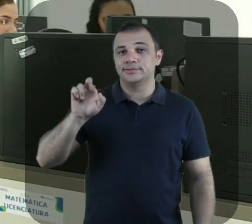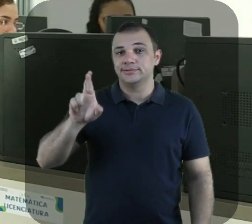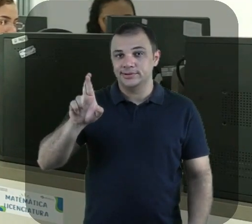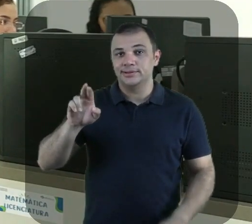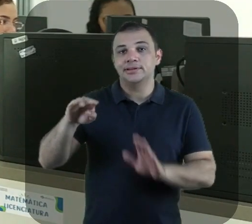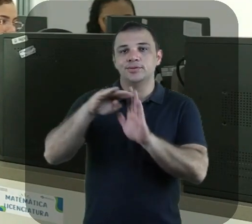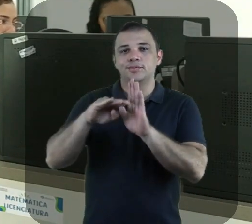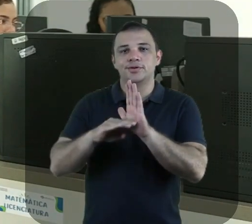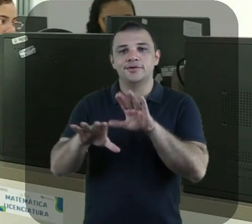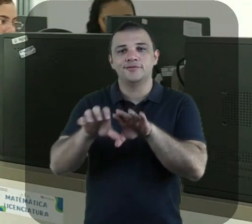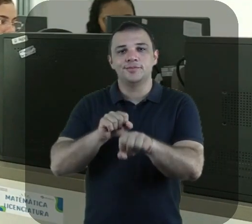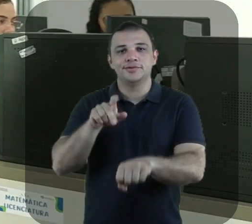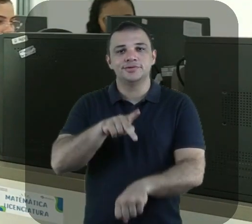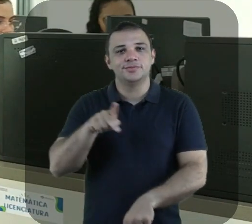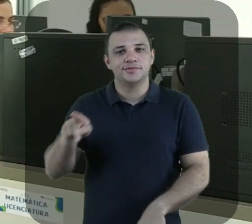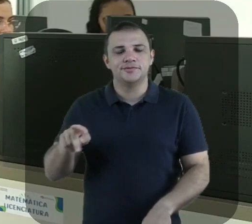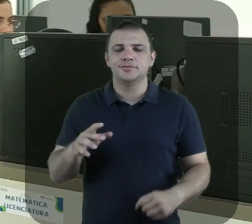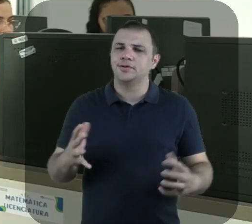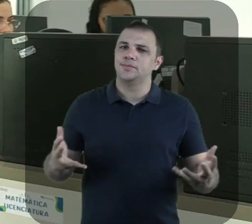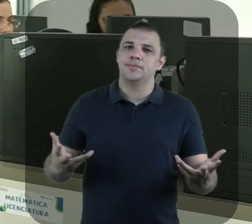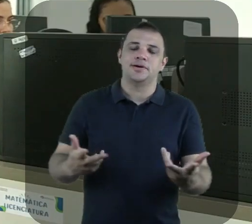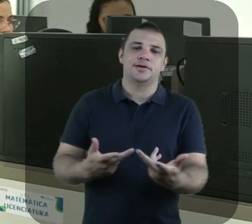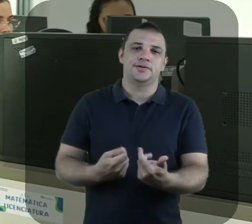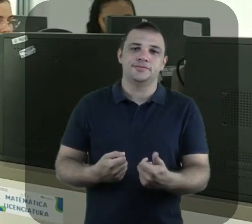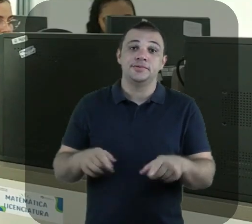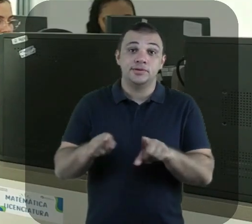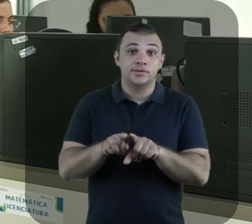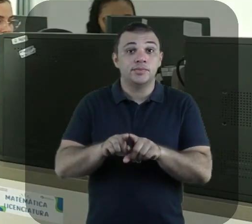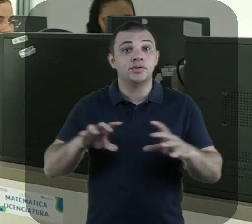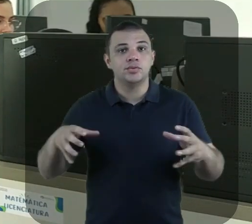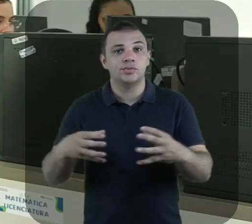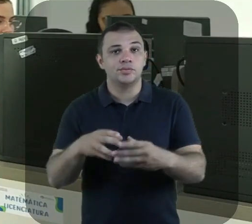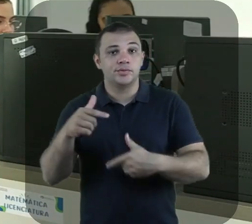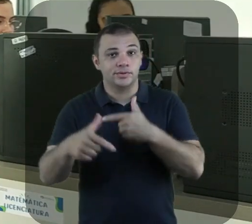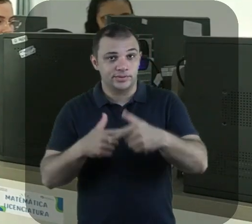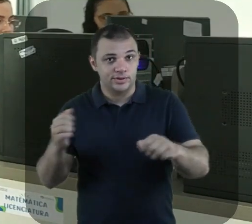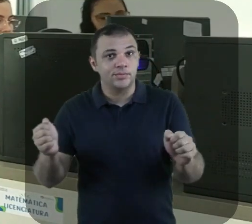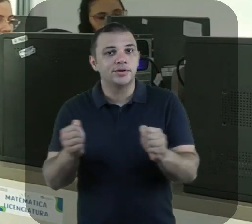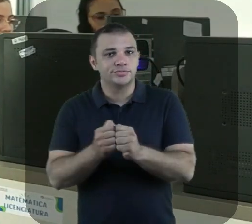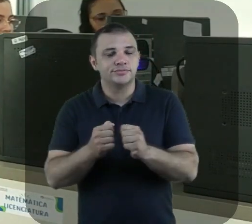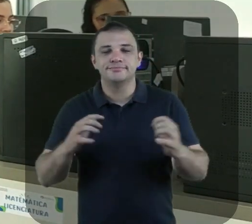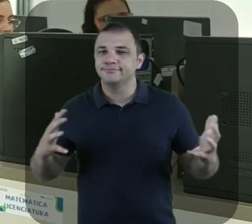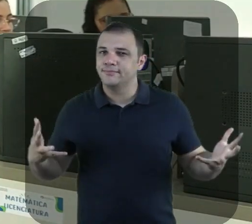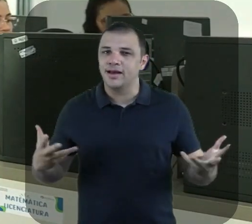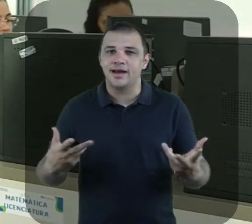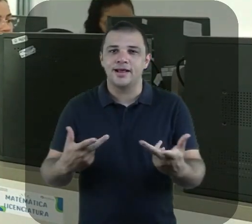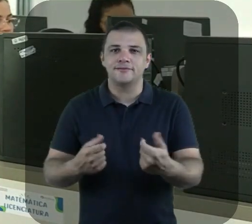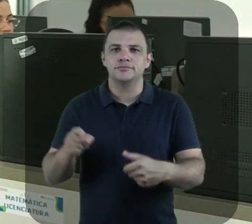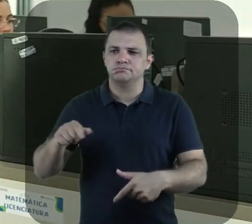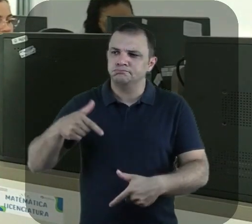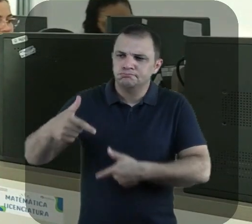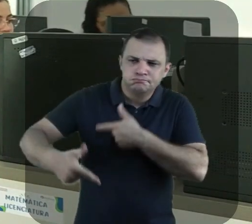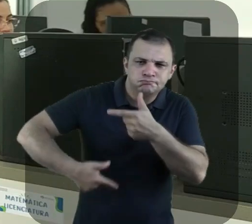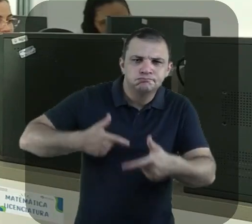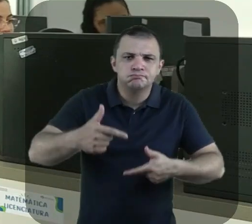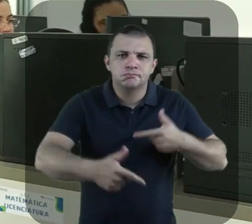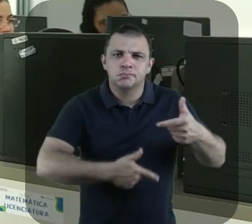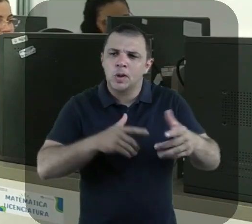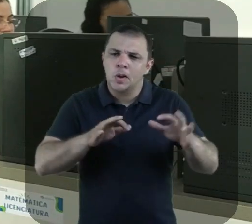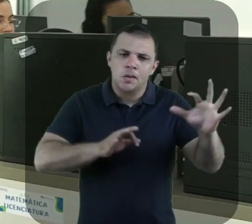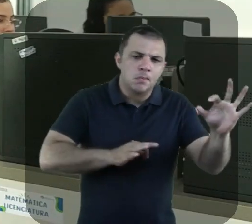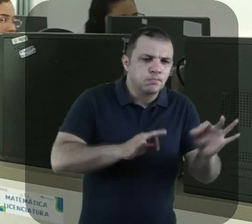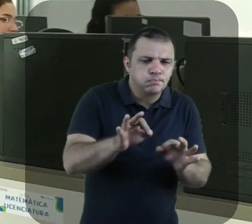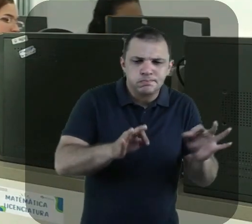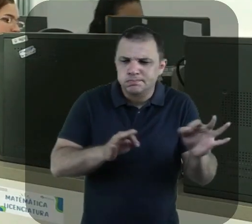um programa maravilhoso e maravilhosa ainda é a nossa equipe de trabalho que está a todo